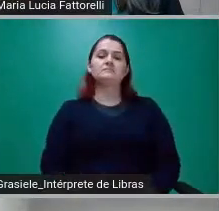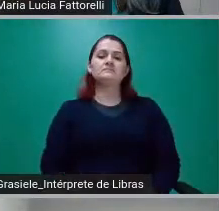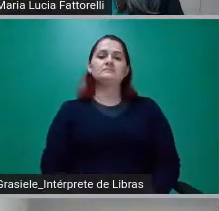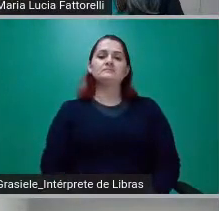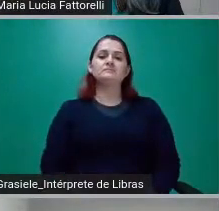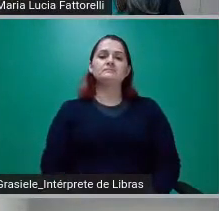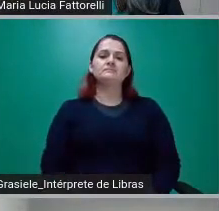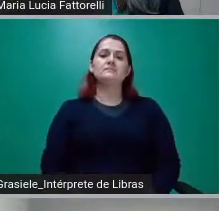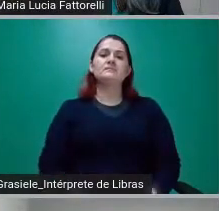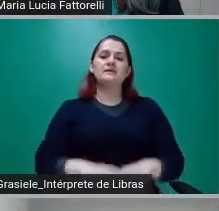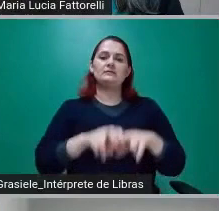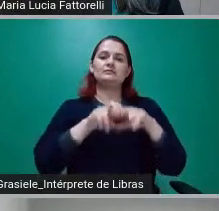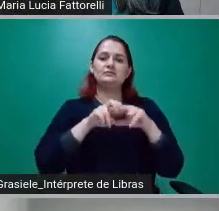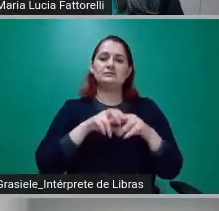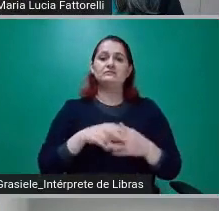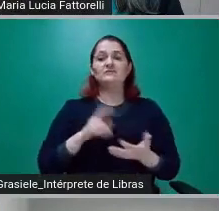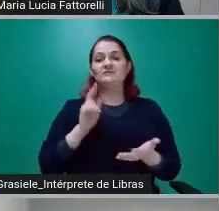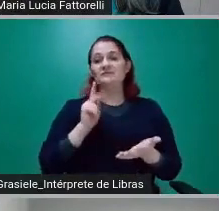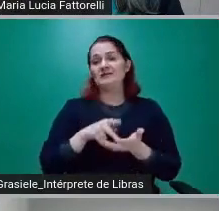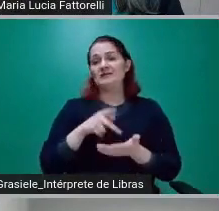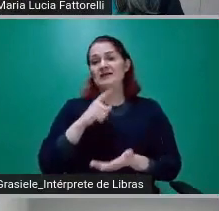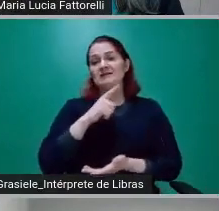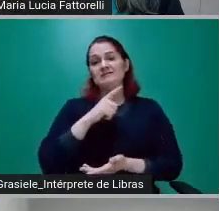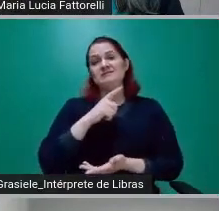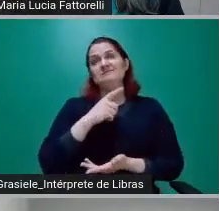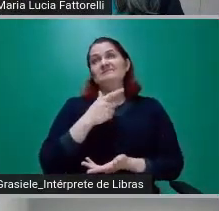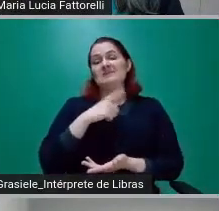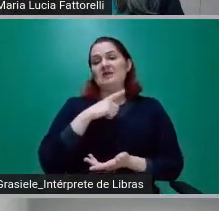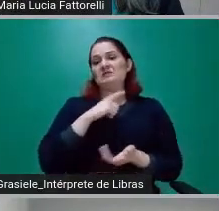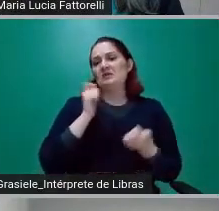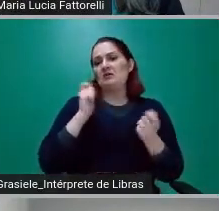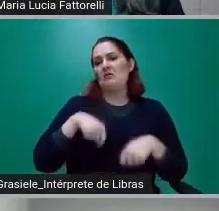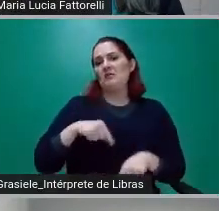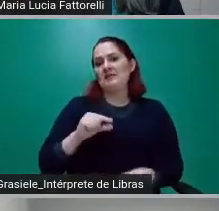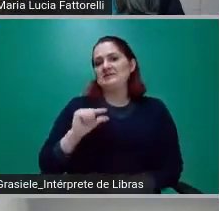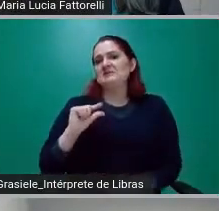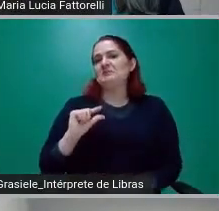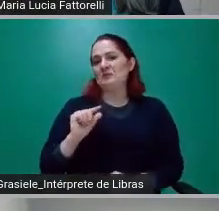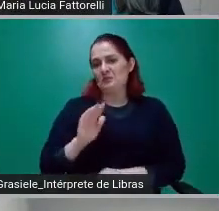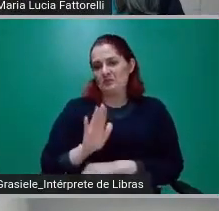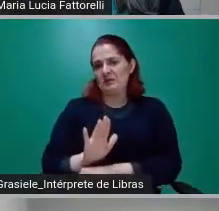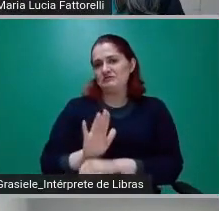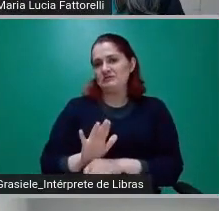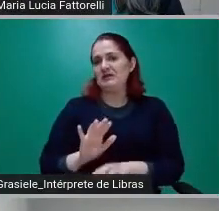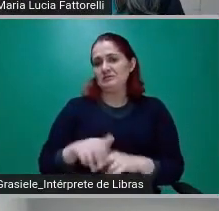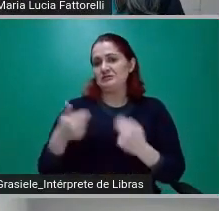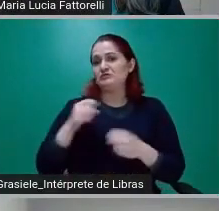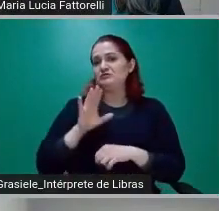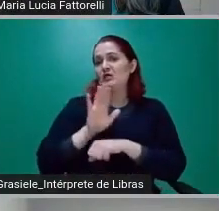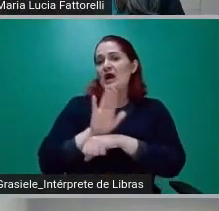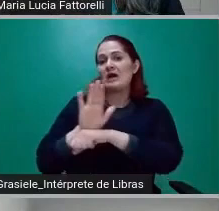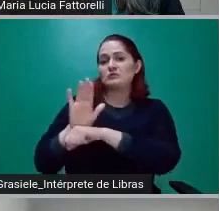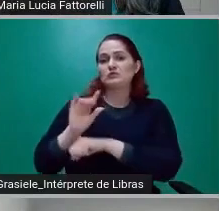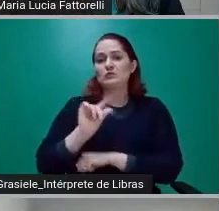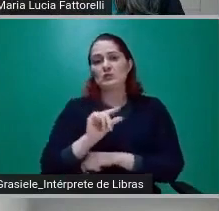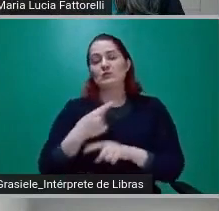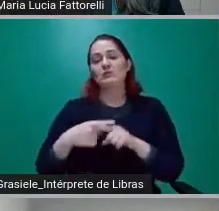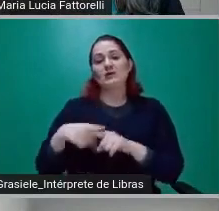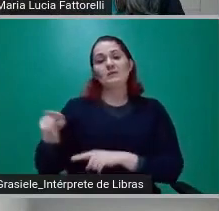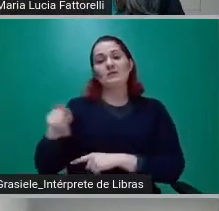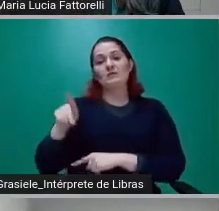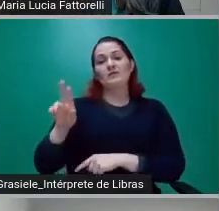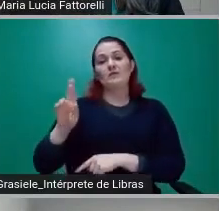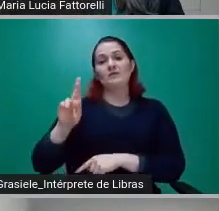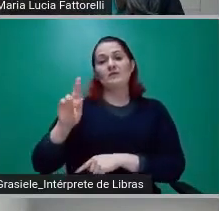com pouca competência para fazê-lo, auxilio, sou coadjuvante do professor Ramiro